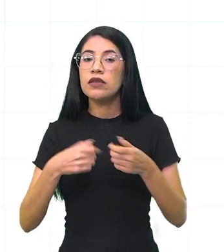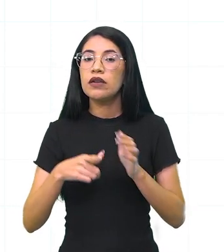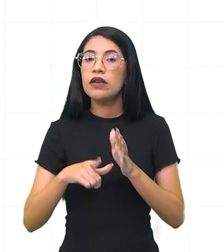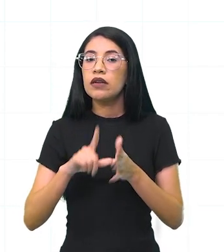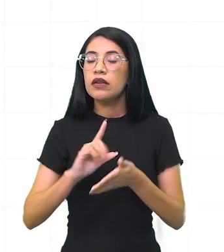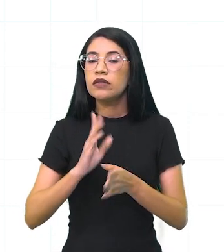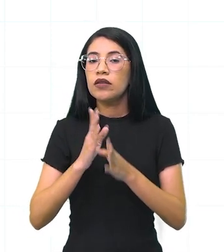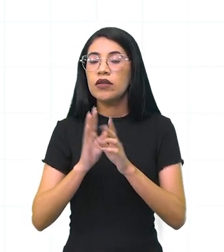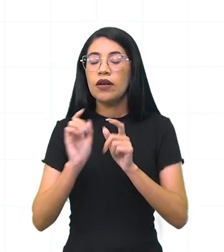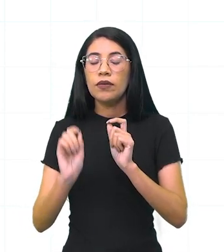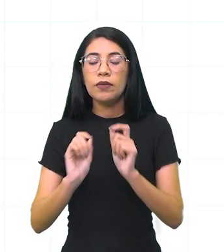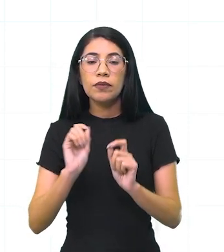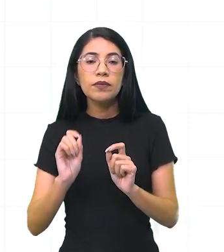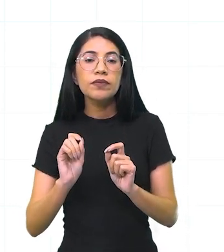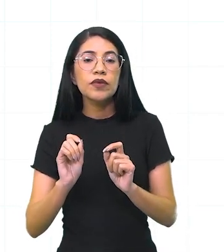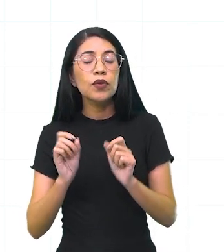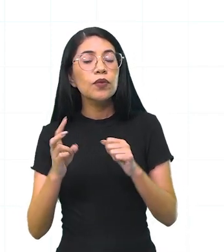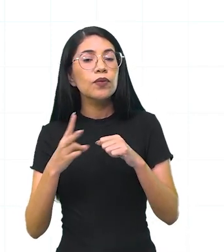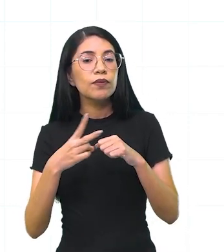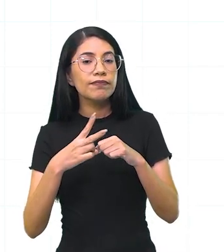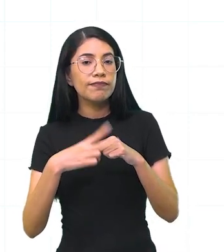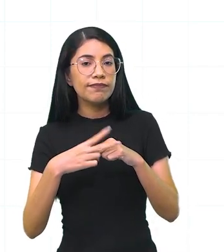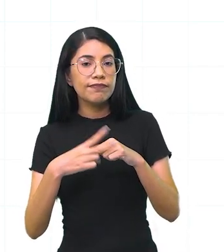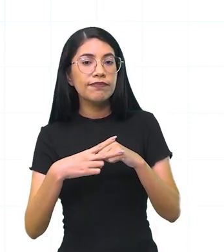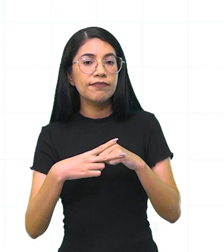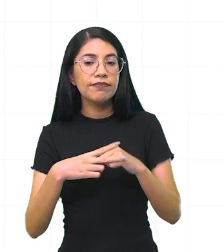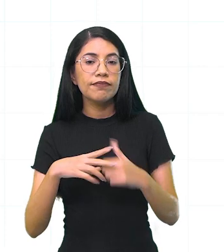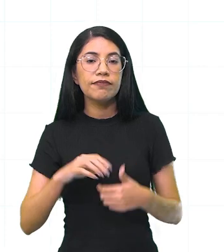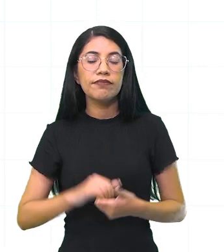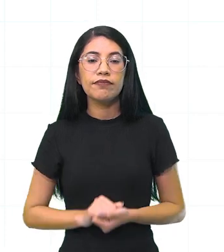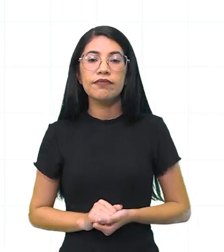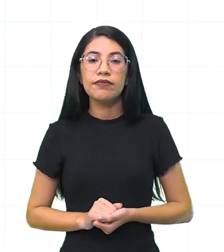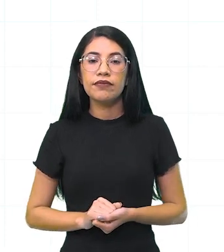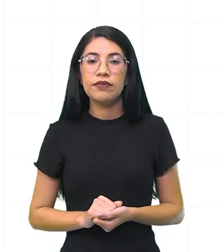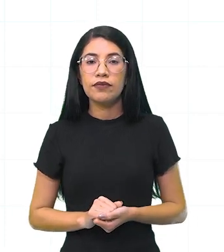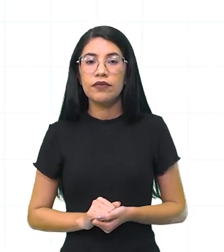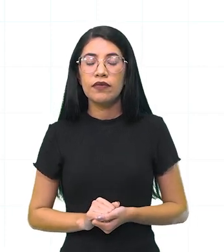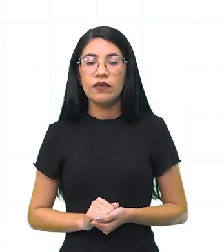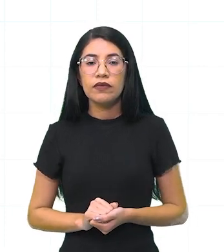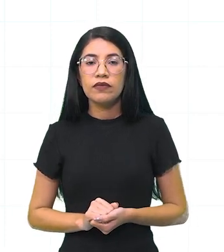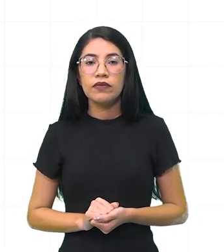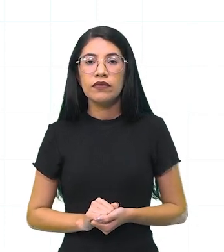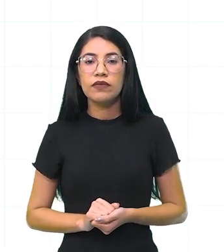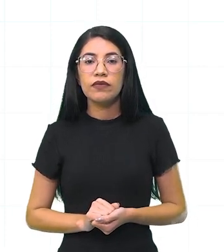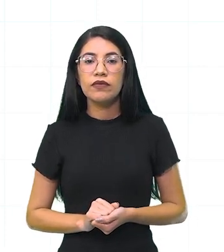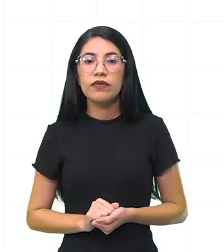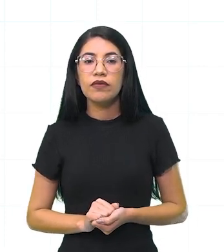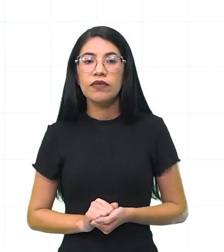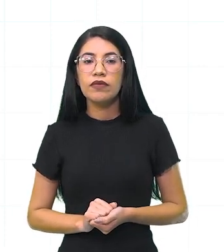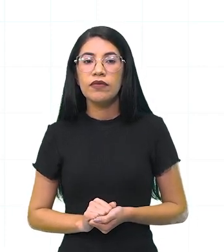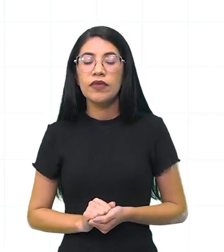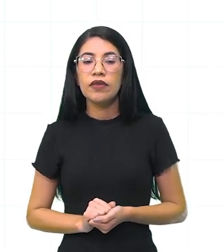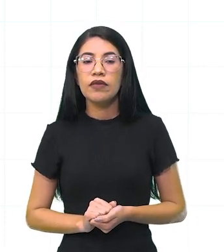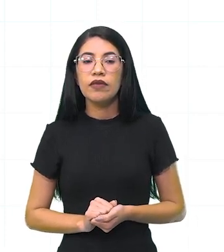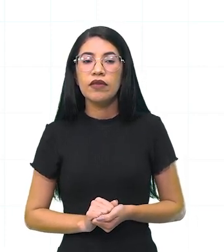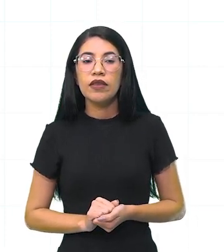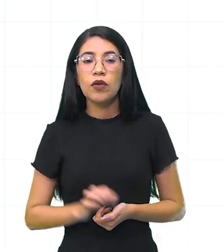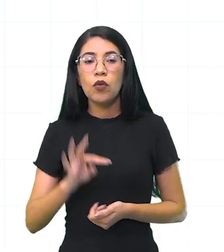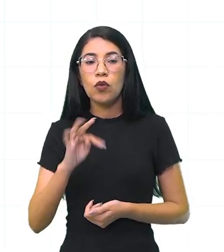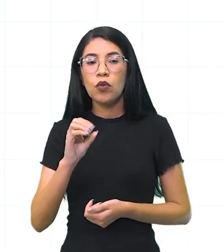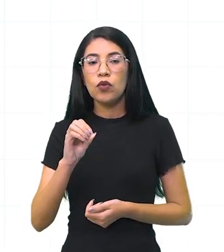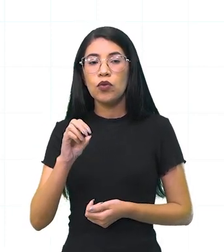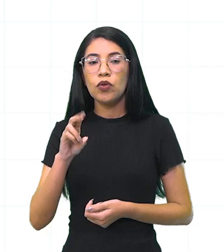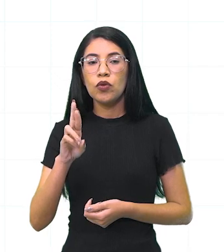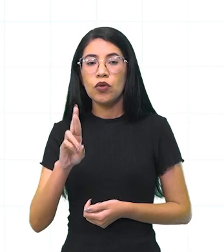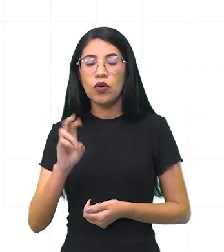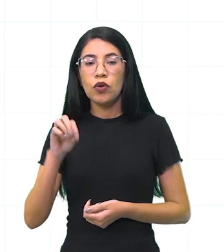primeiro? Isso mesmo, o verbo, né? Tenho que encontrar o verbo. Então aqui eu tenho torne, né, um